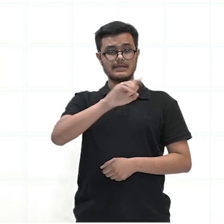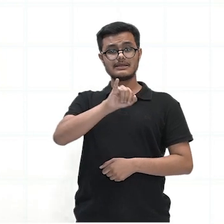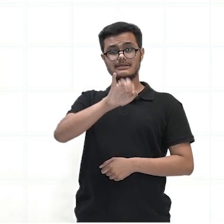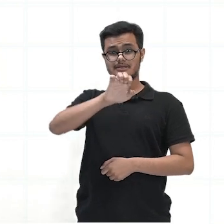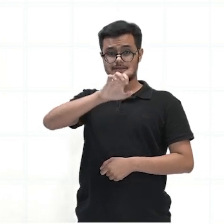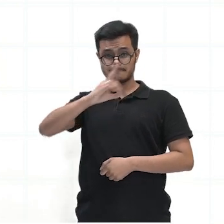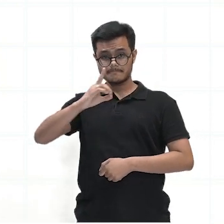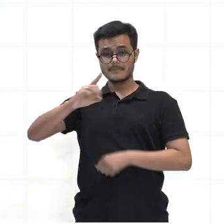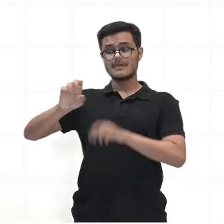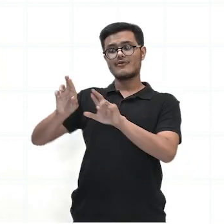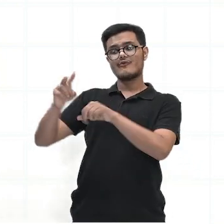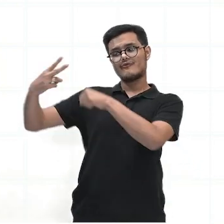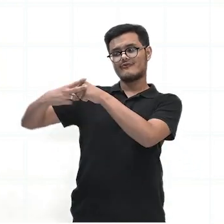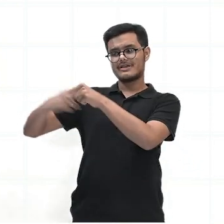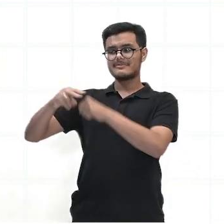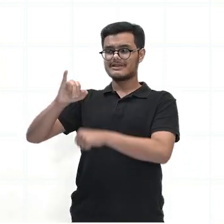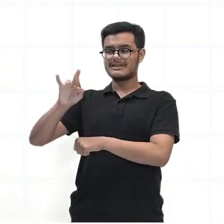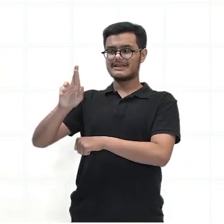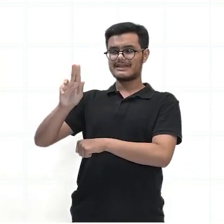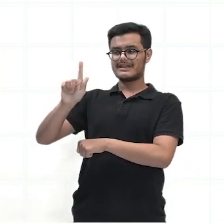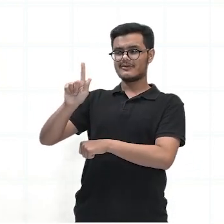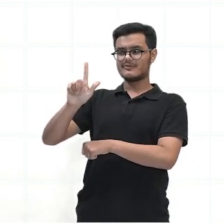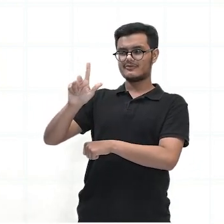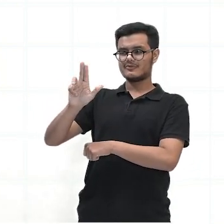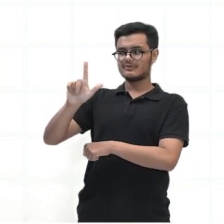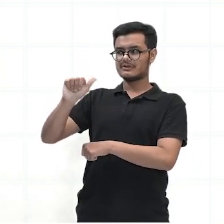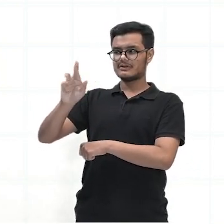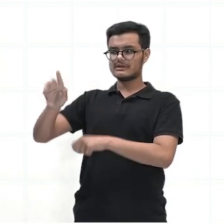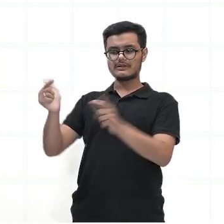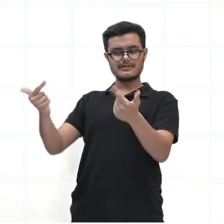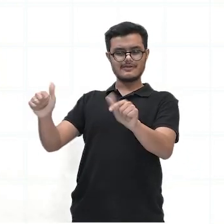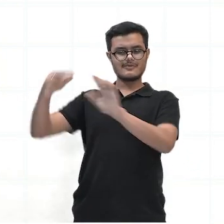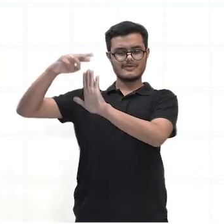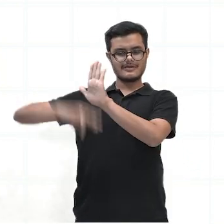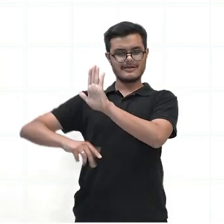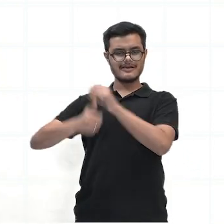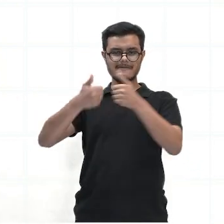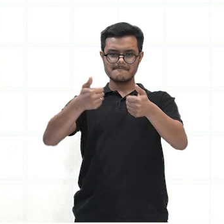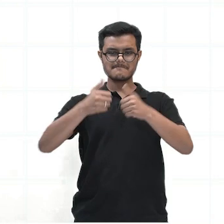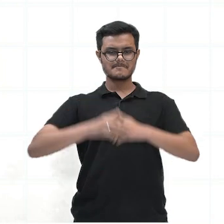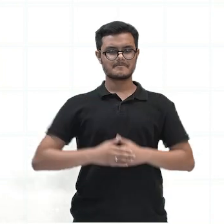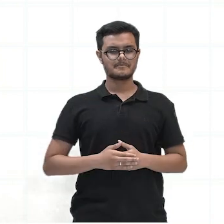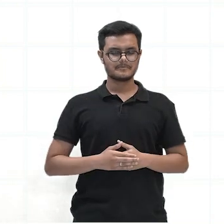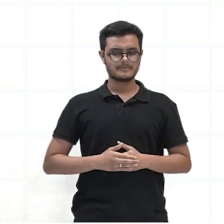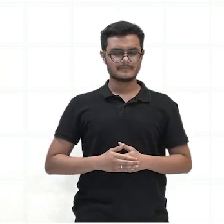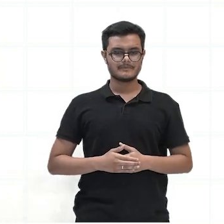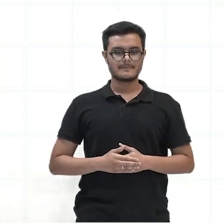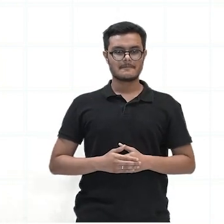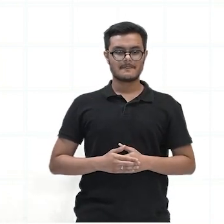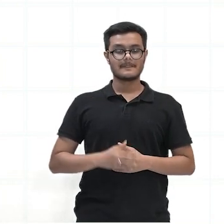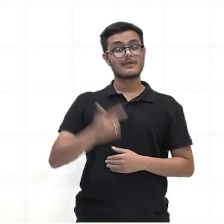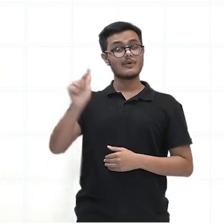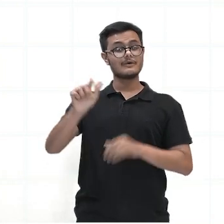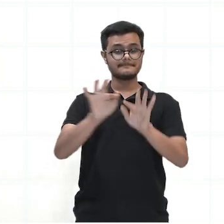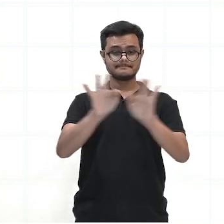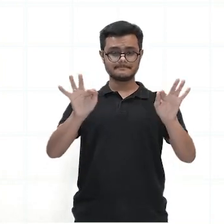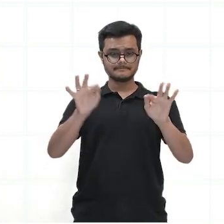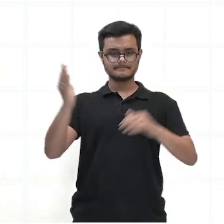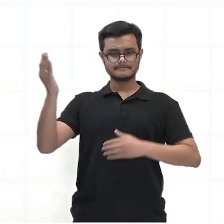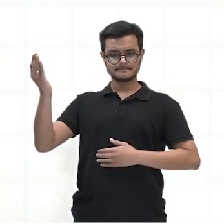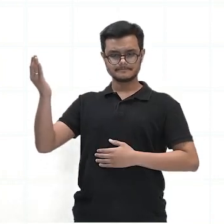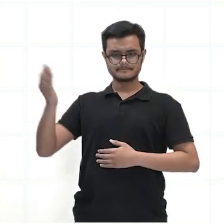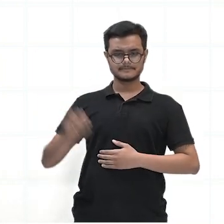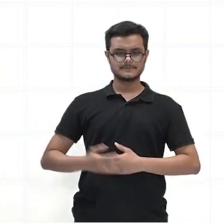irregular não possuem regra, certo? Vamos ver algumas frases aqui de exemplo junto comigo.